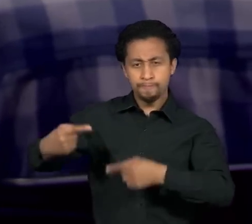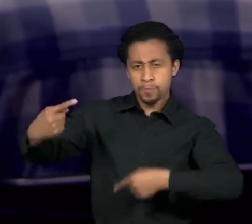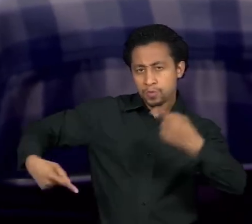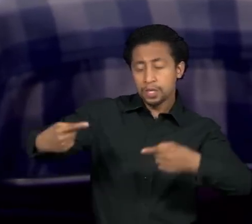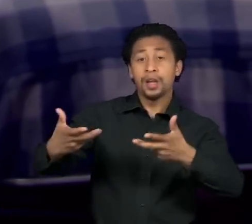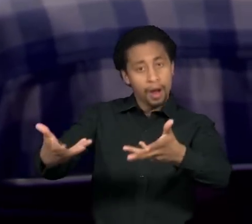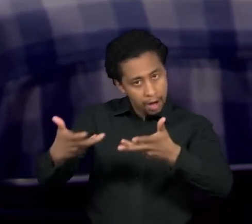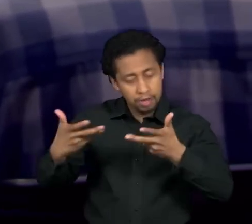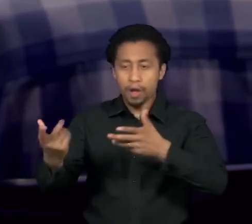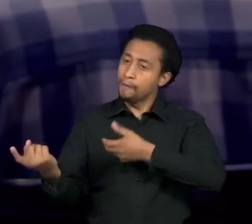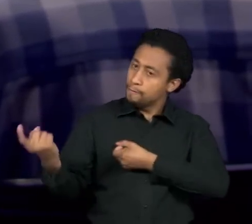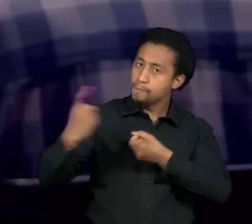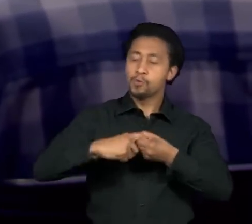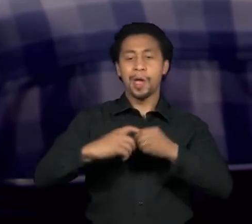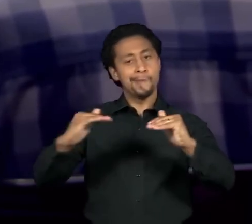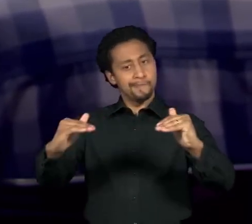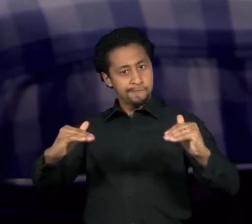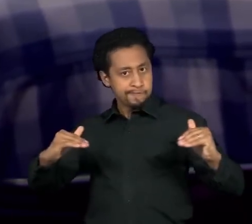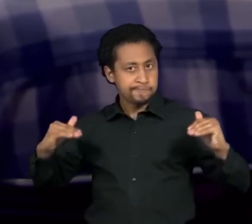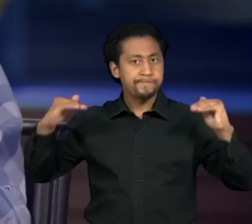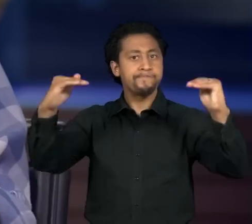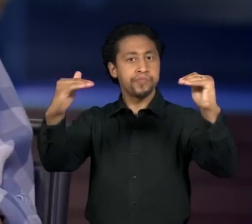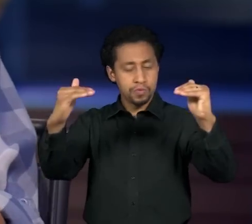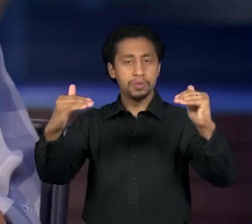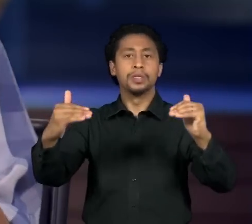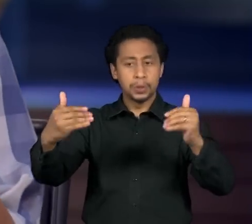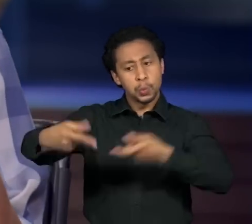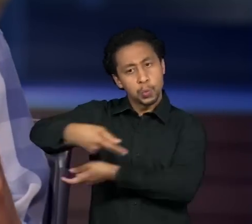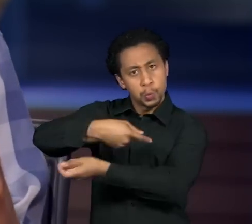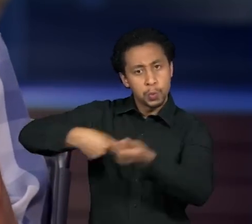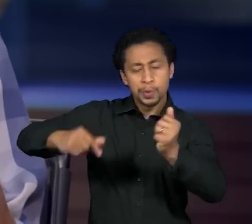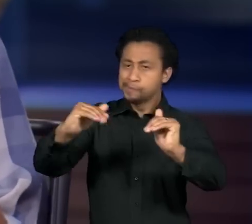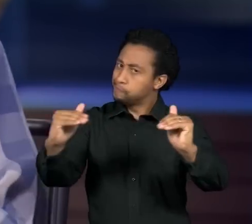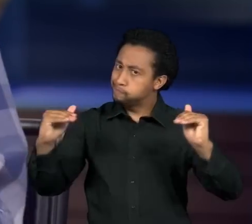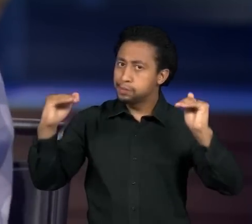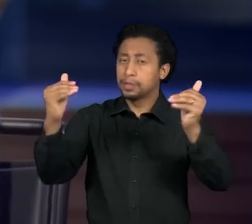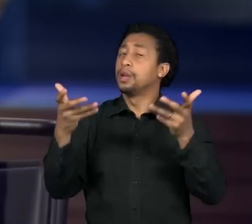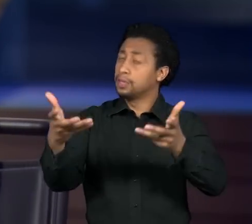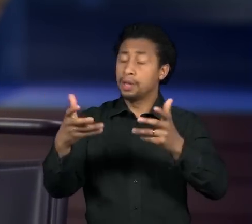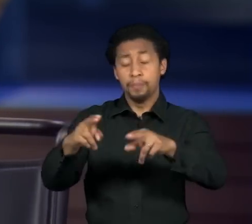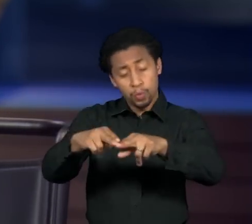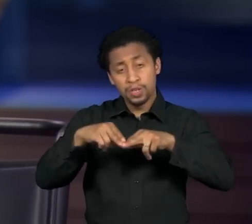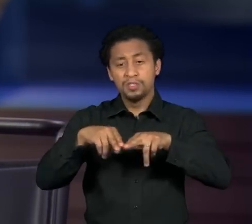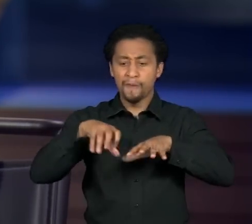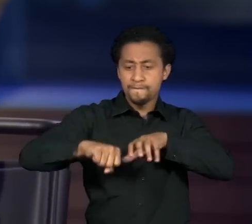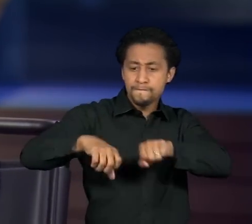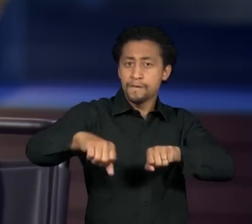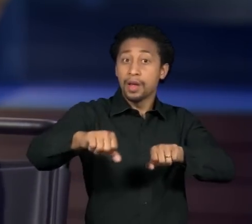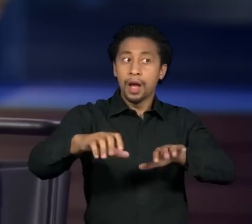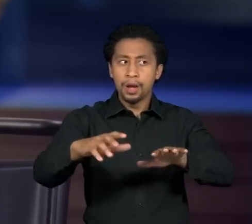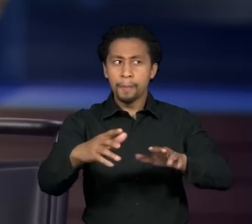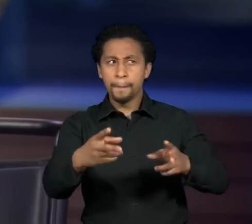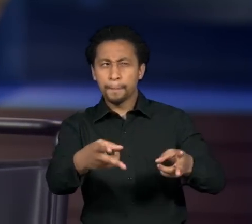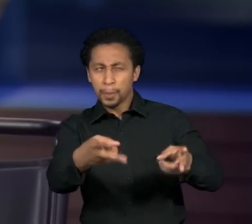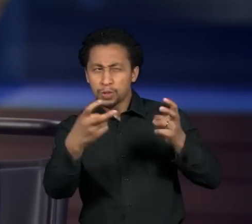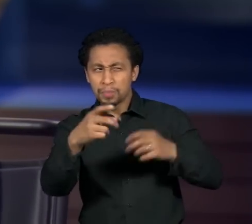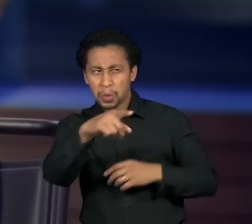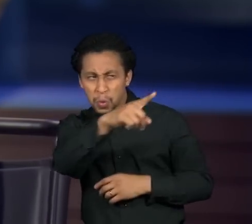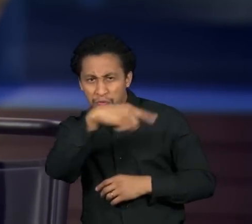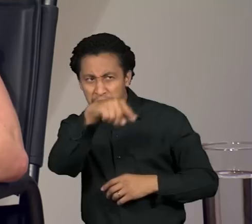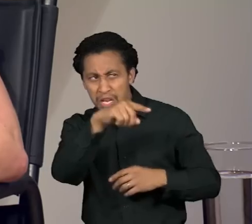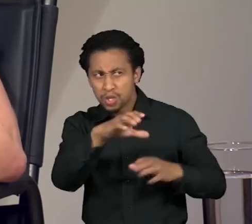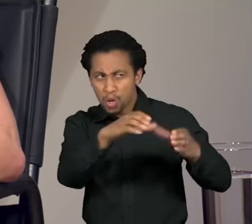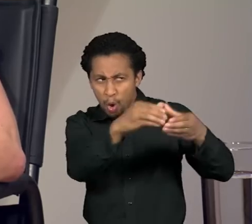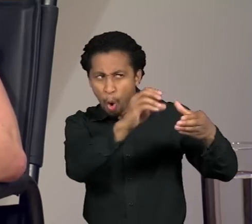recuperar esse papel da Rússia como grande potência. E para ele, essa questão da expansão da OTAN é uma ameaça existencial, como